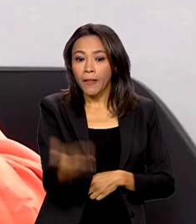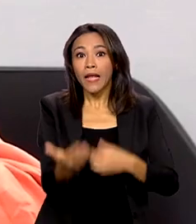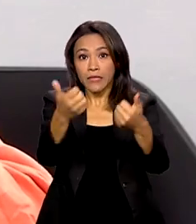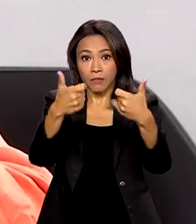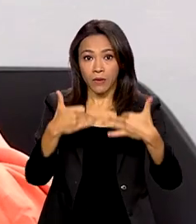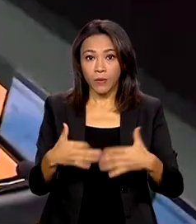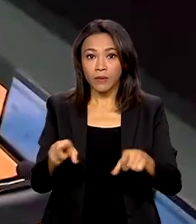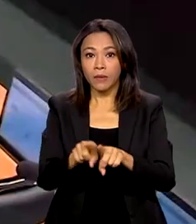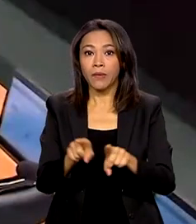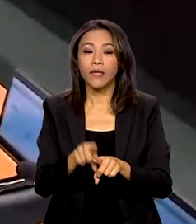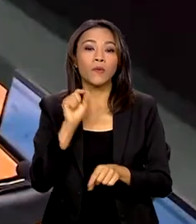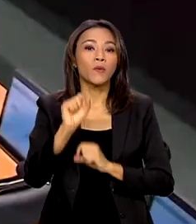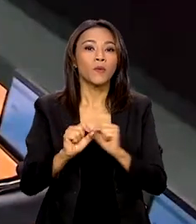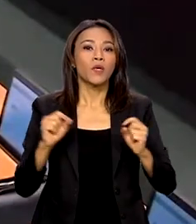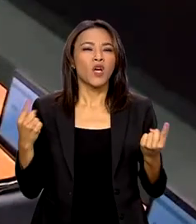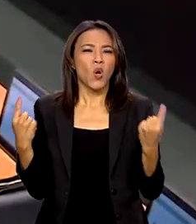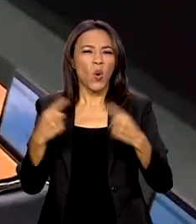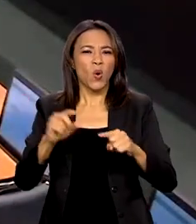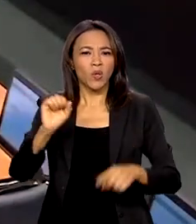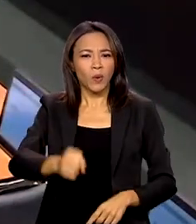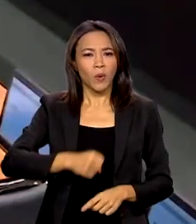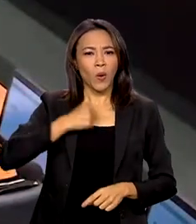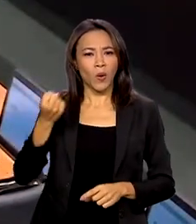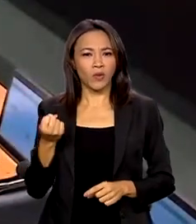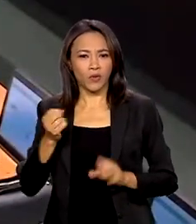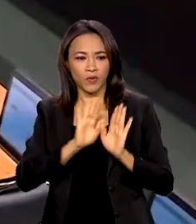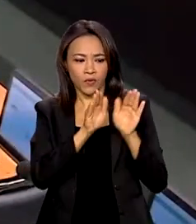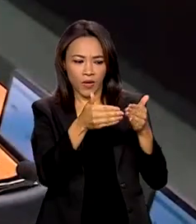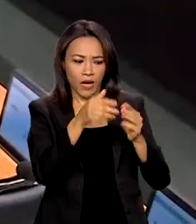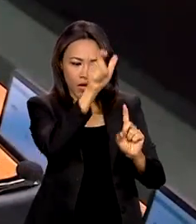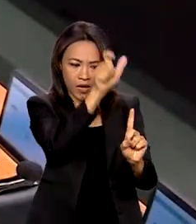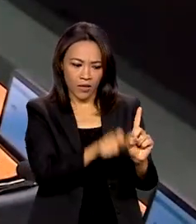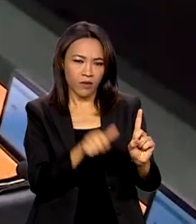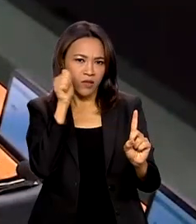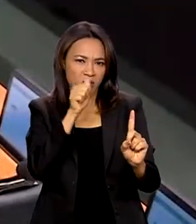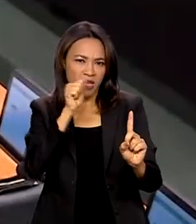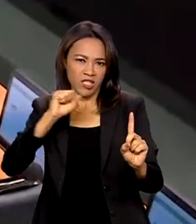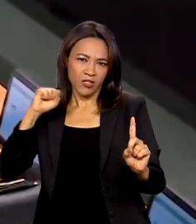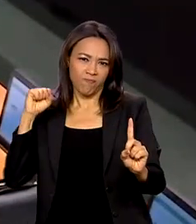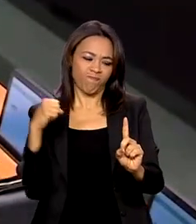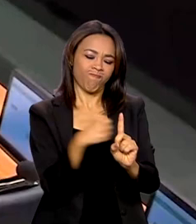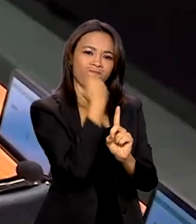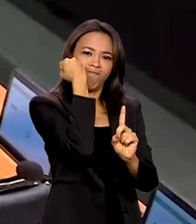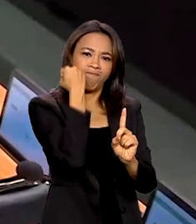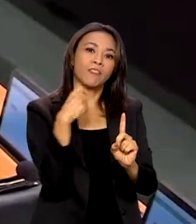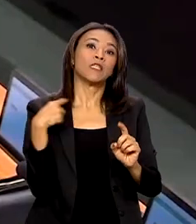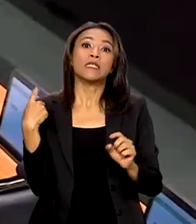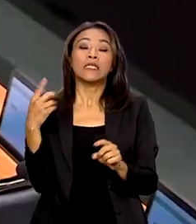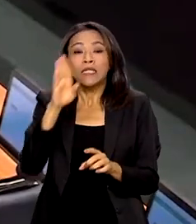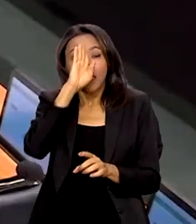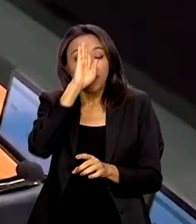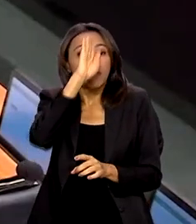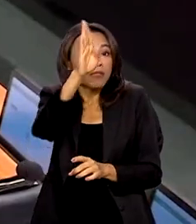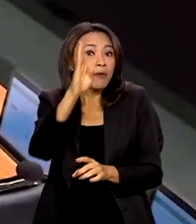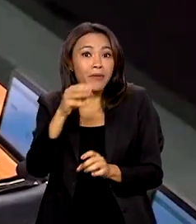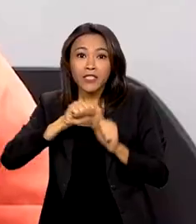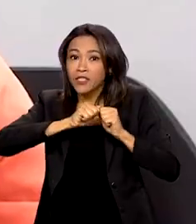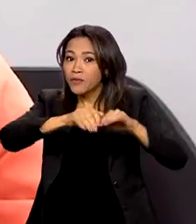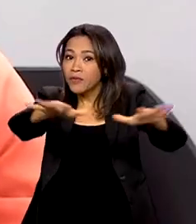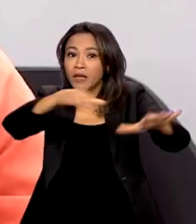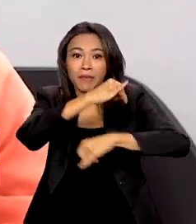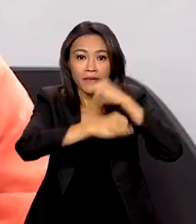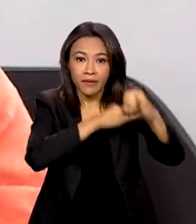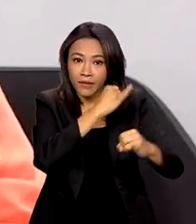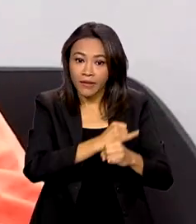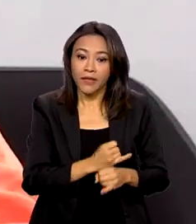sobre a necessidade de combater o ódio às mulheres, chamado de misoginia, propagado principalmente pela internet.